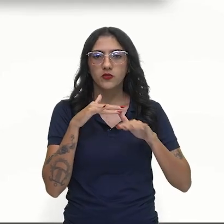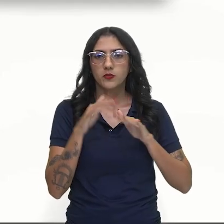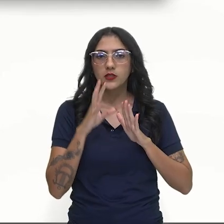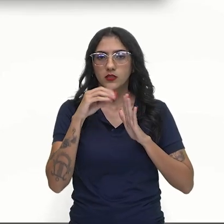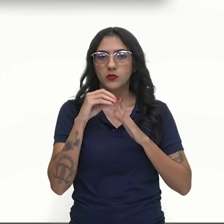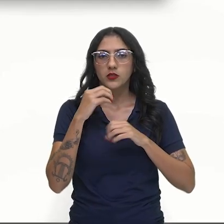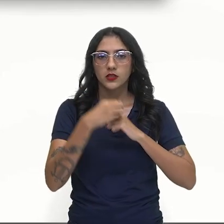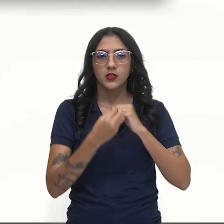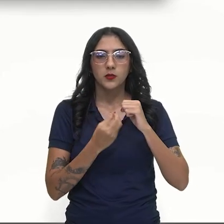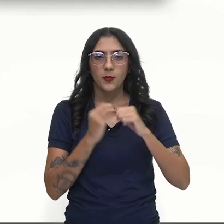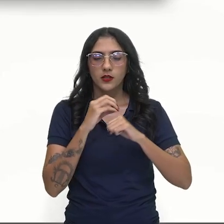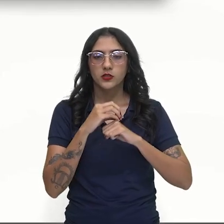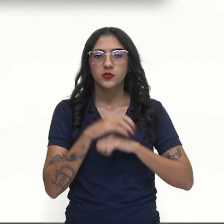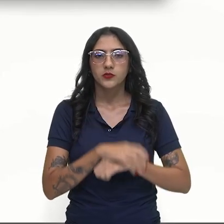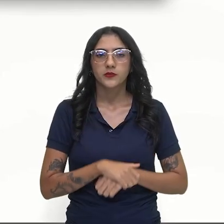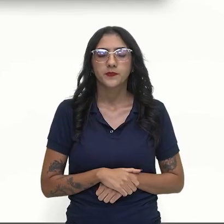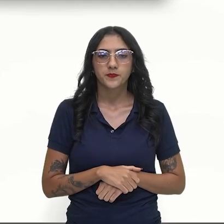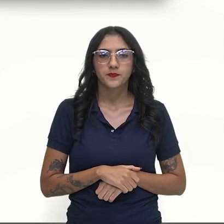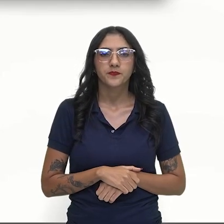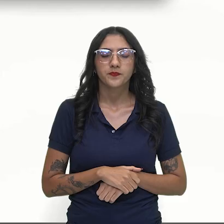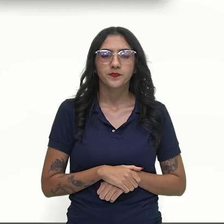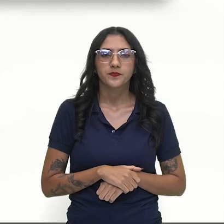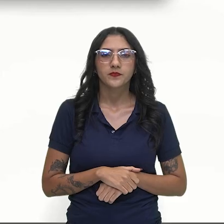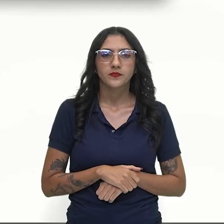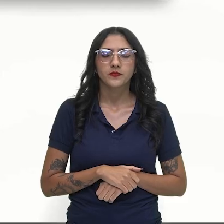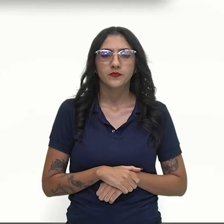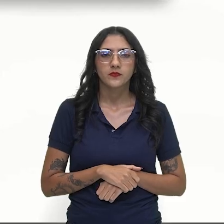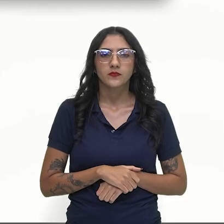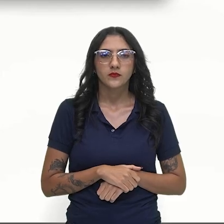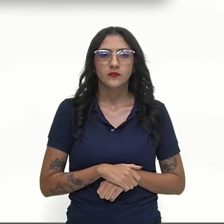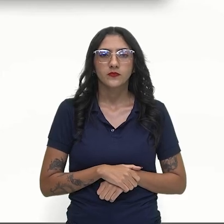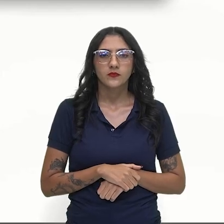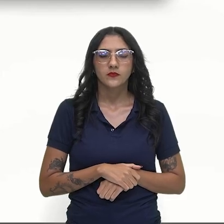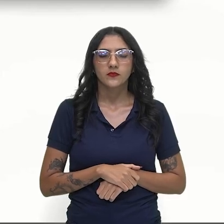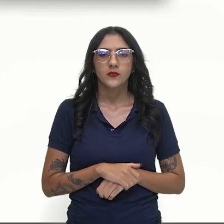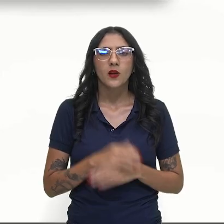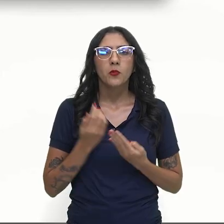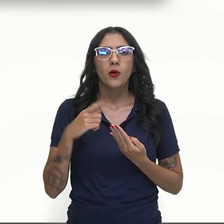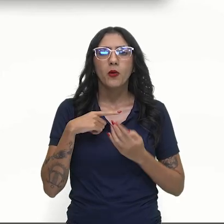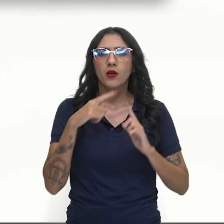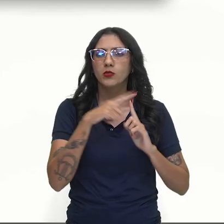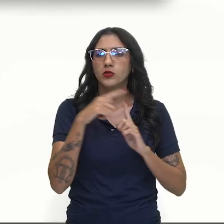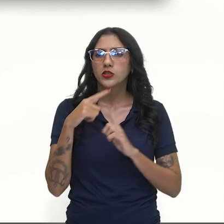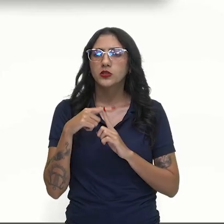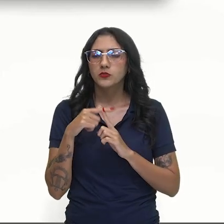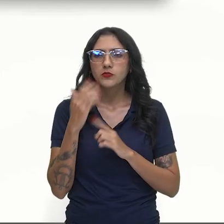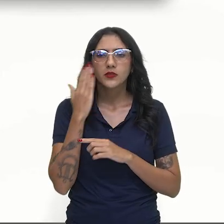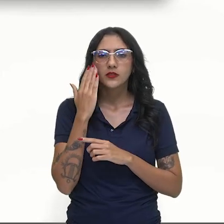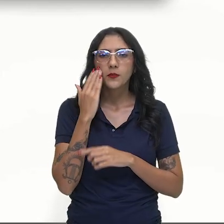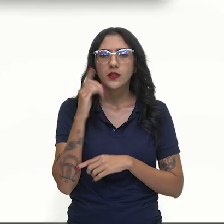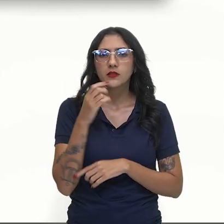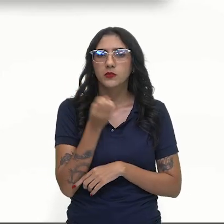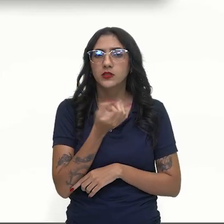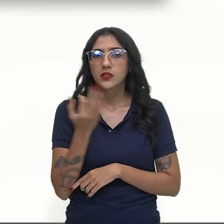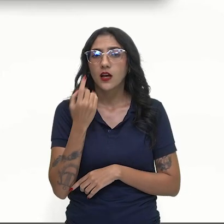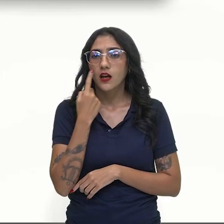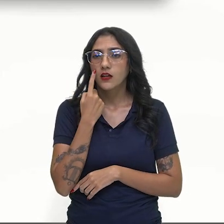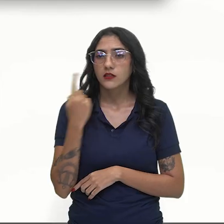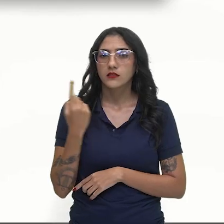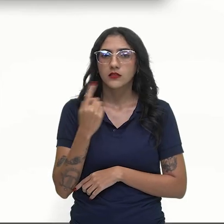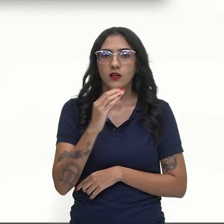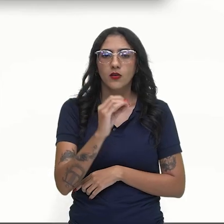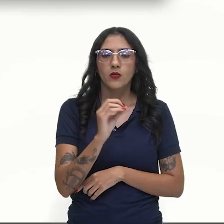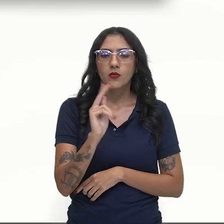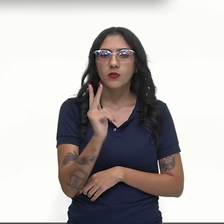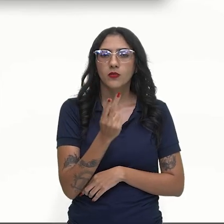das partículas. Sua medida no sistema internacional é dada em Ohm. Aí você